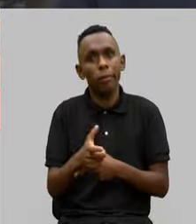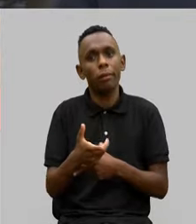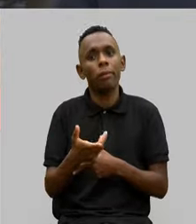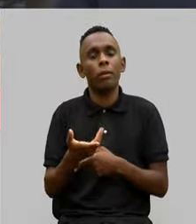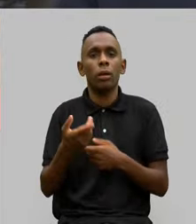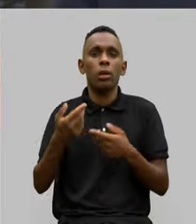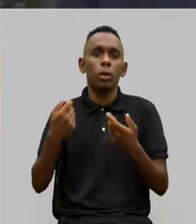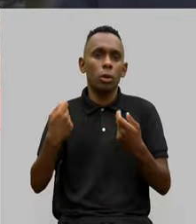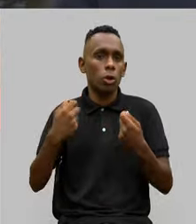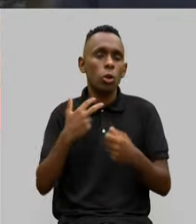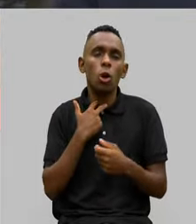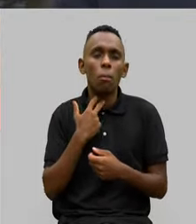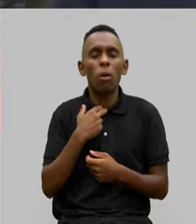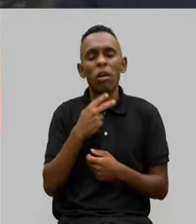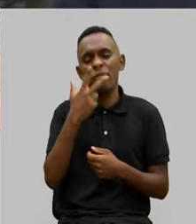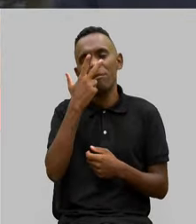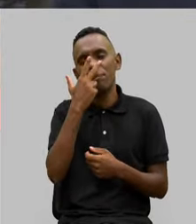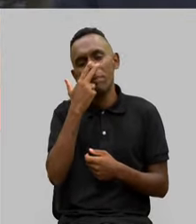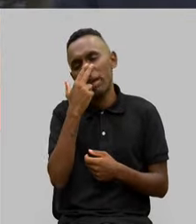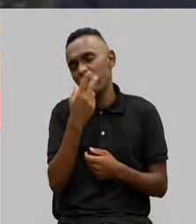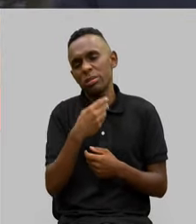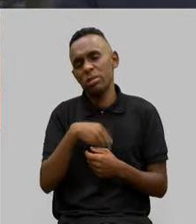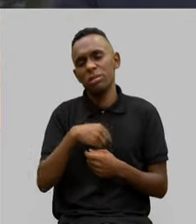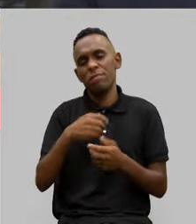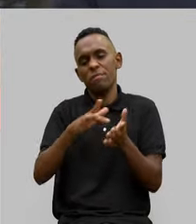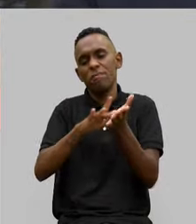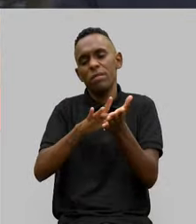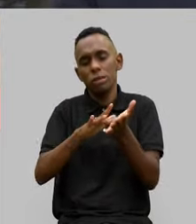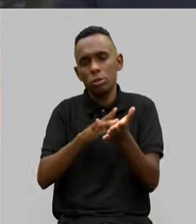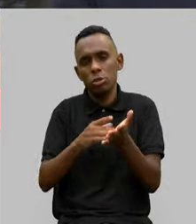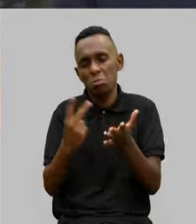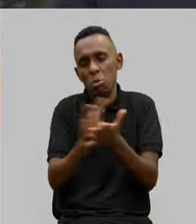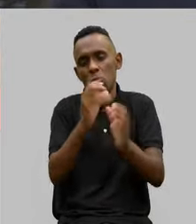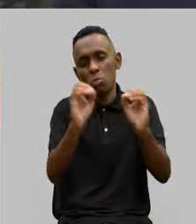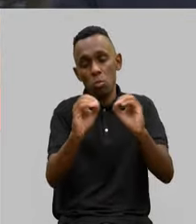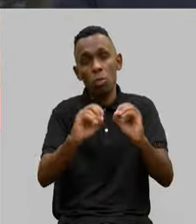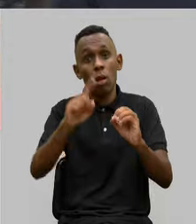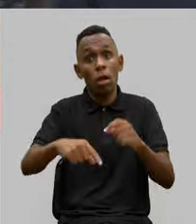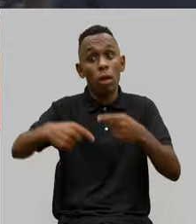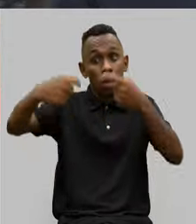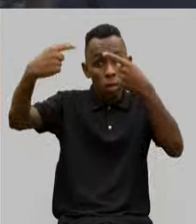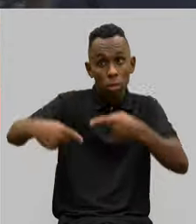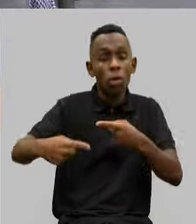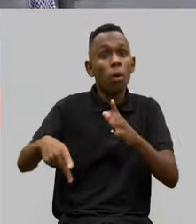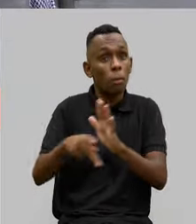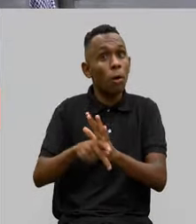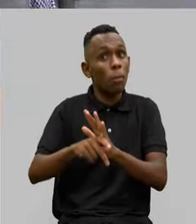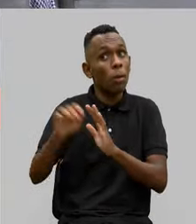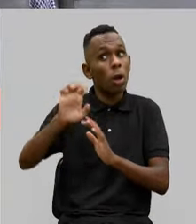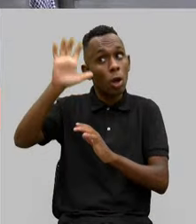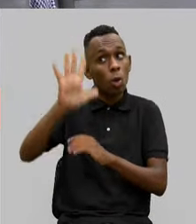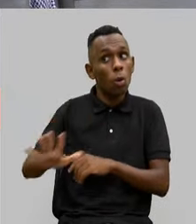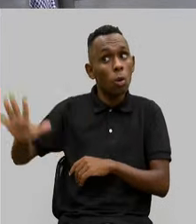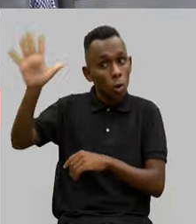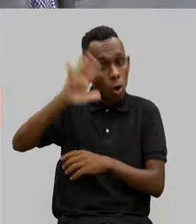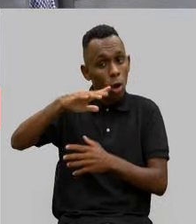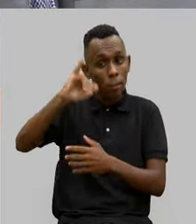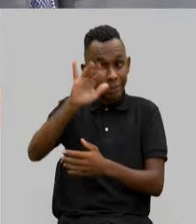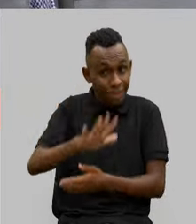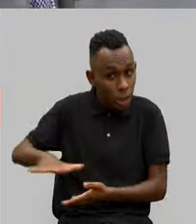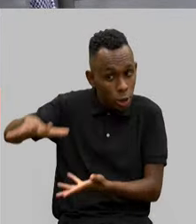olhos de que nessa tarde nós estamos discutindo algo que tá sendo disputado pelo mercado internacional então